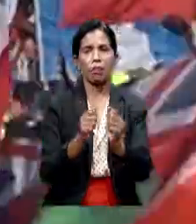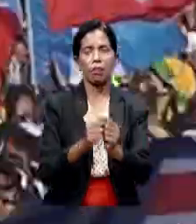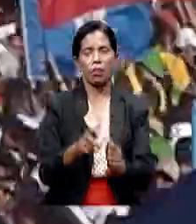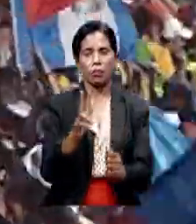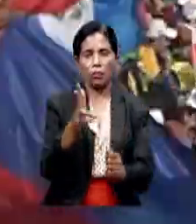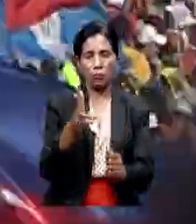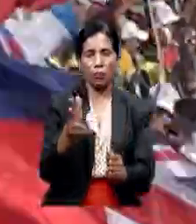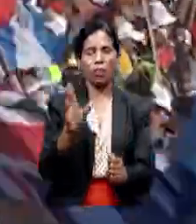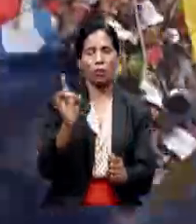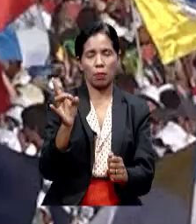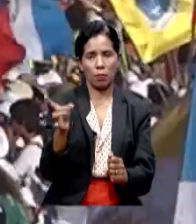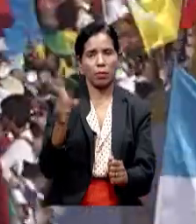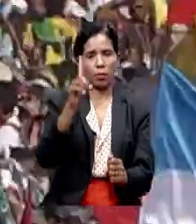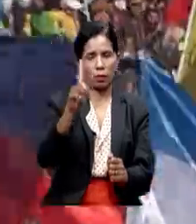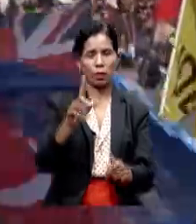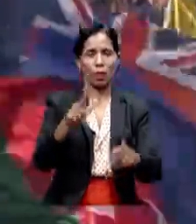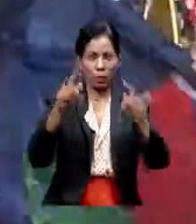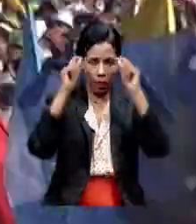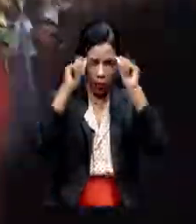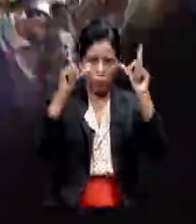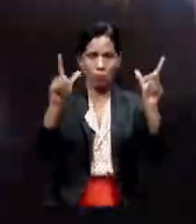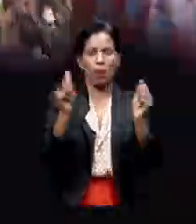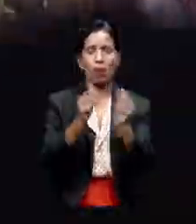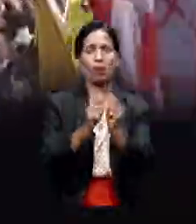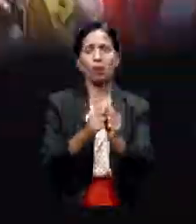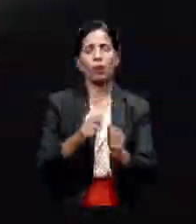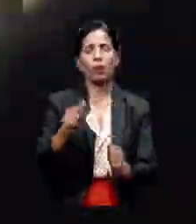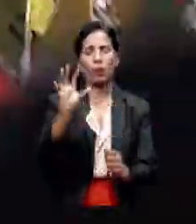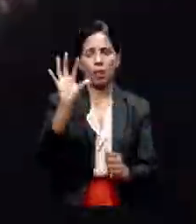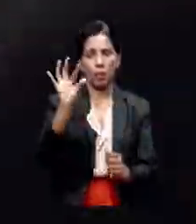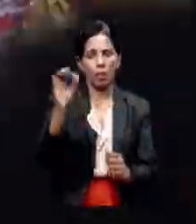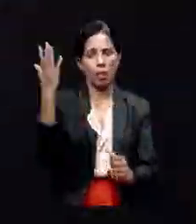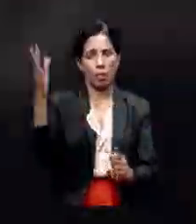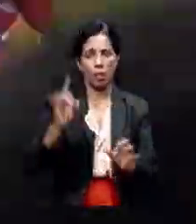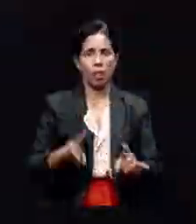usi numero ne peregrino Timoruan na insia dadaung ne ia hela Australia.